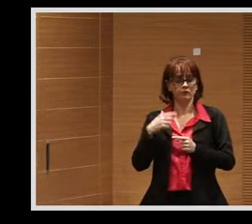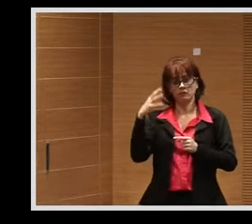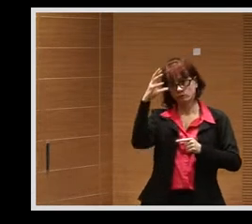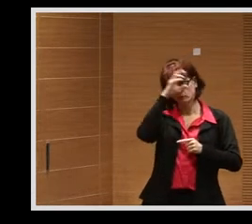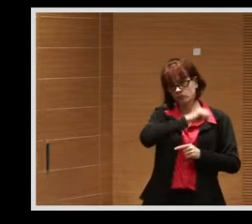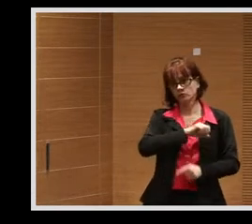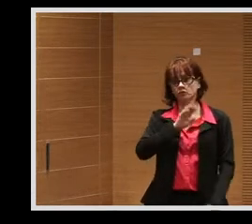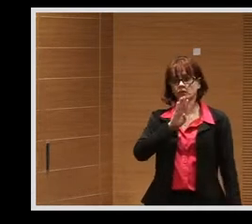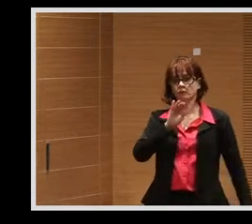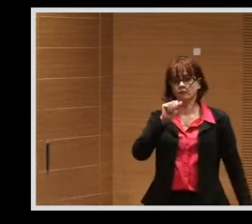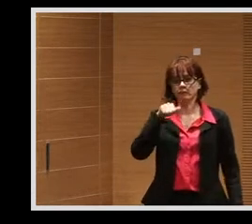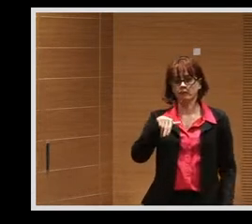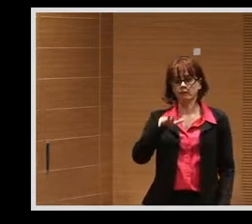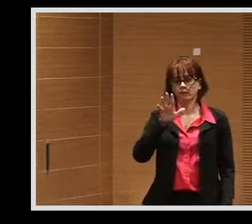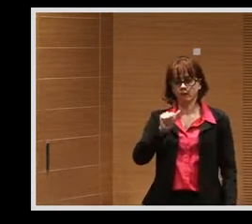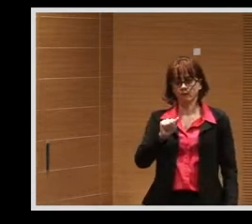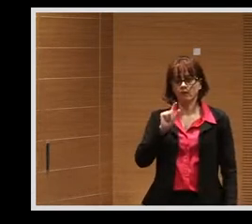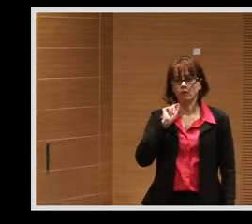Bianca.